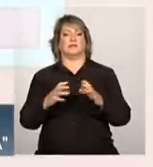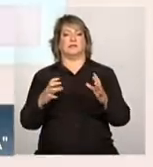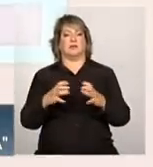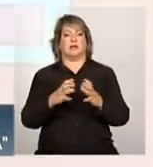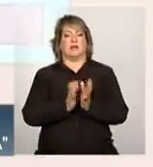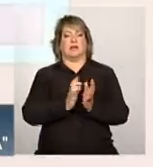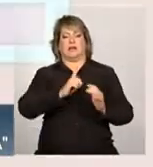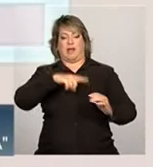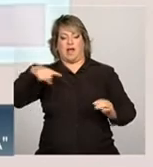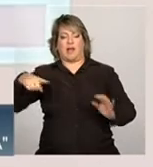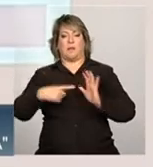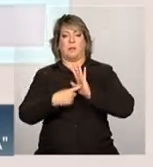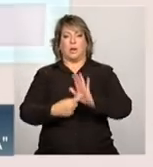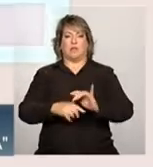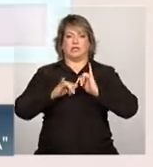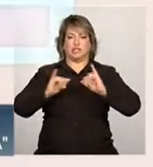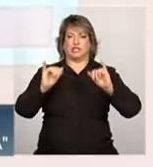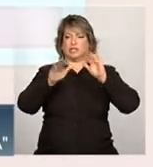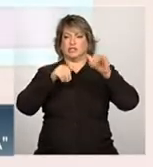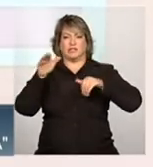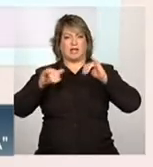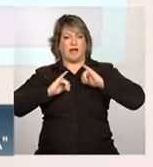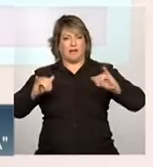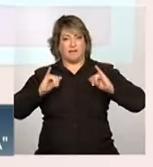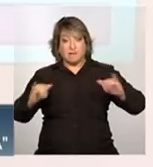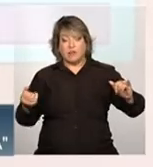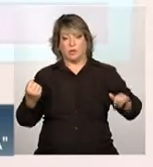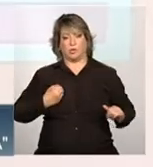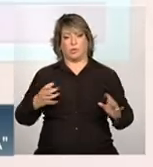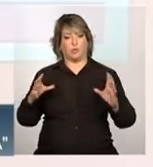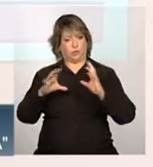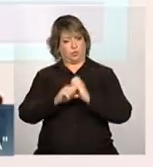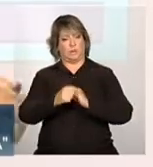gráficos, chamadas, trazer cada número,